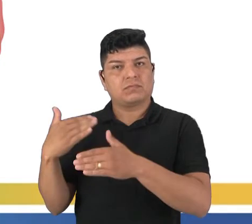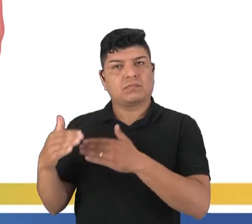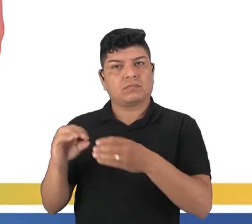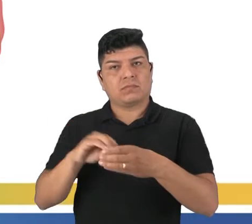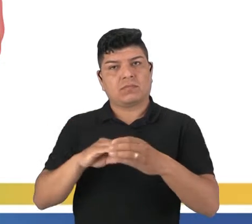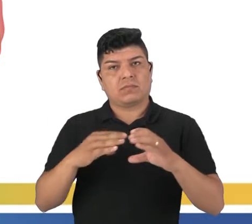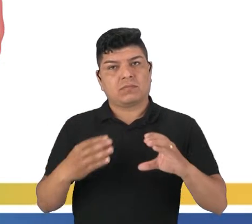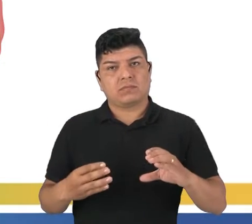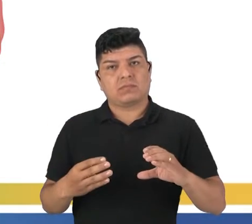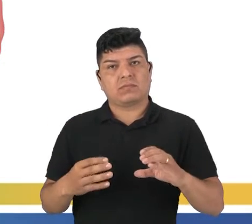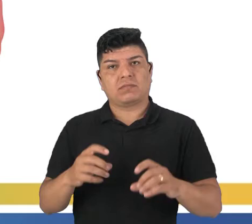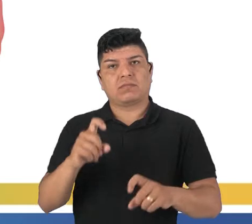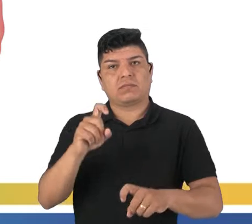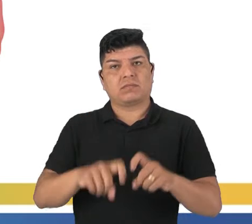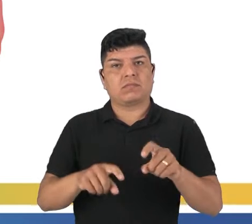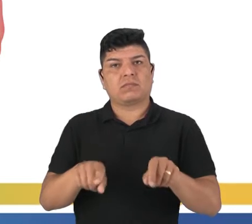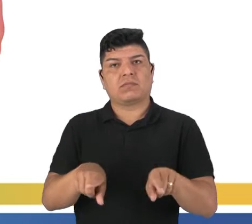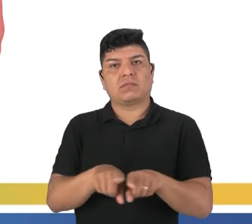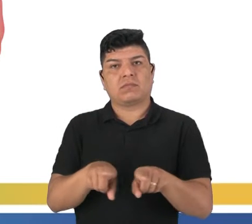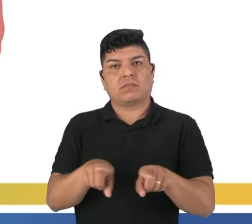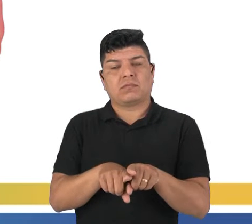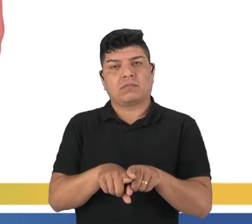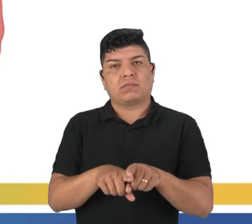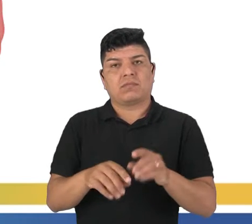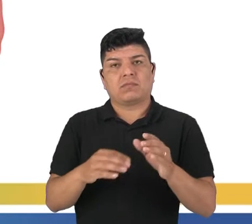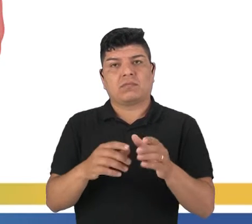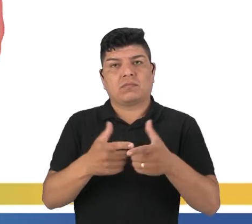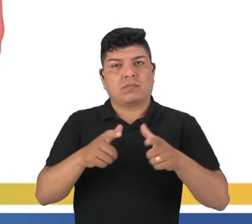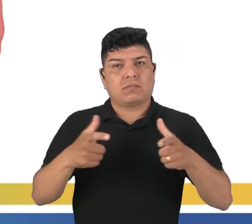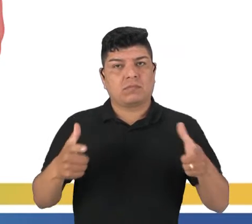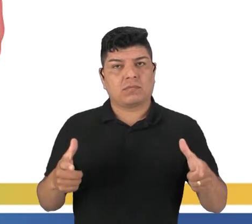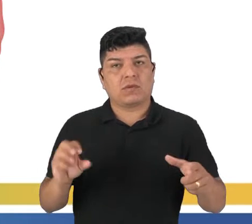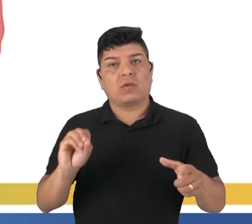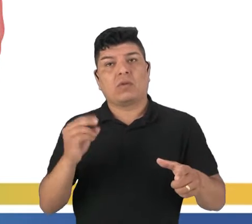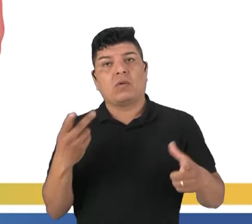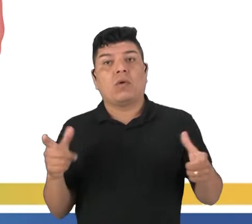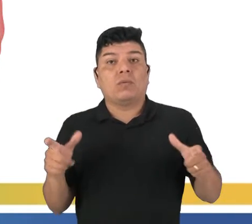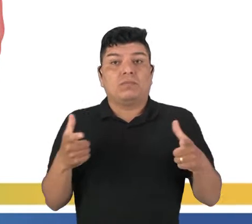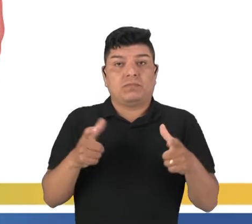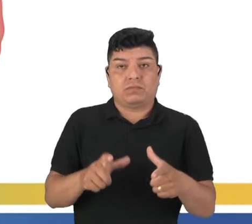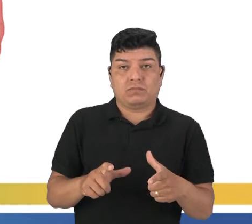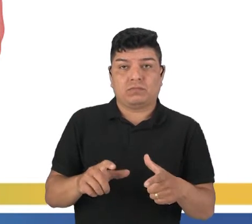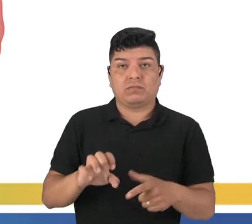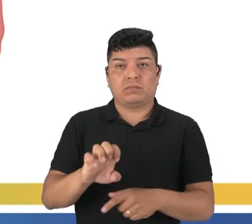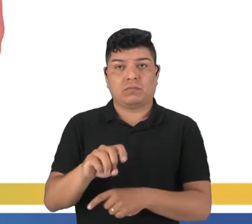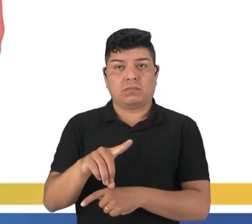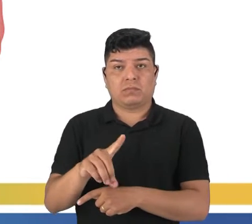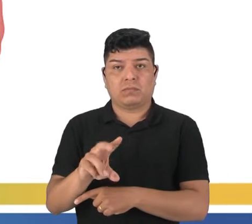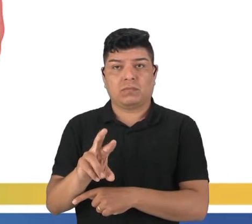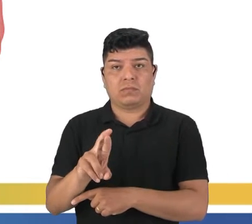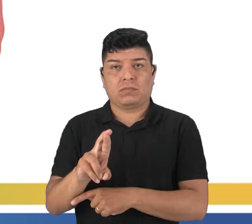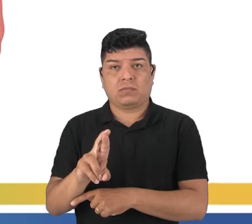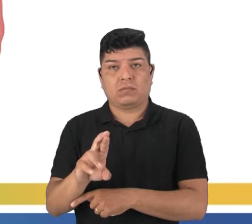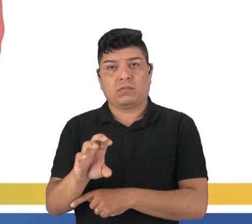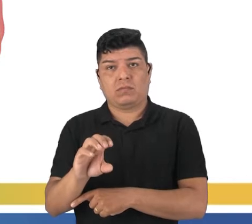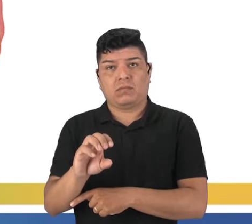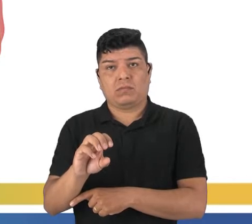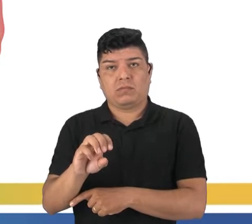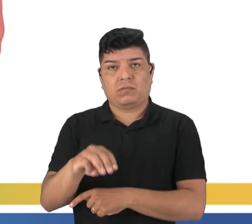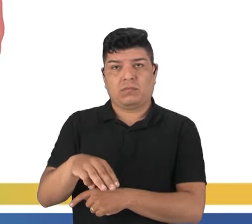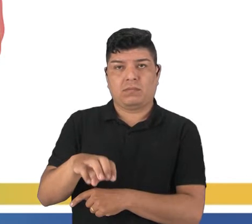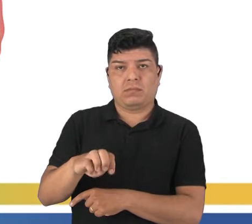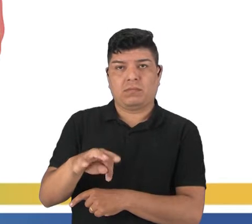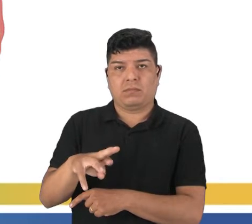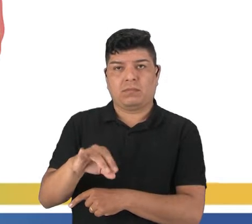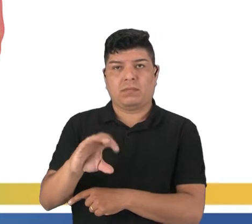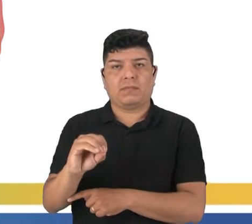das características sexuais e no aumento ou diminuição do endométrio. E a progesterona